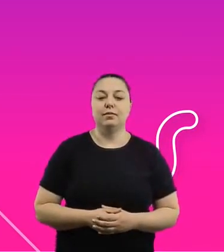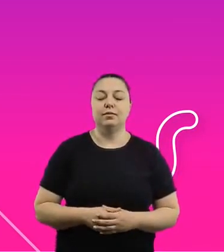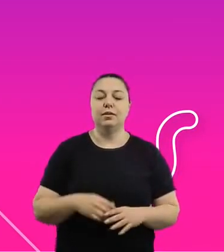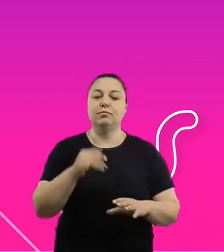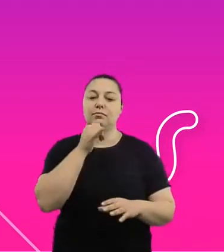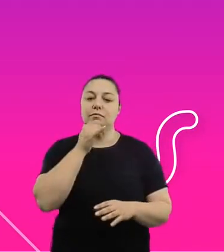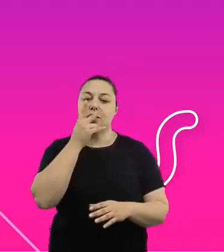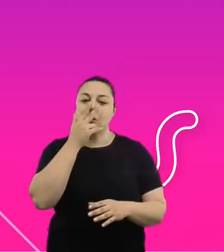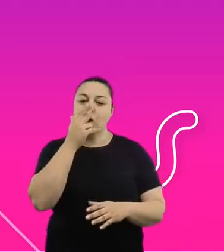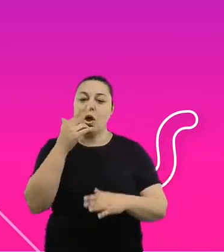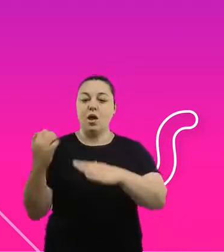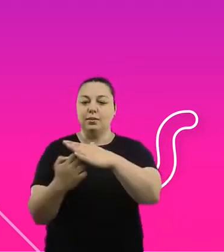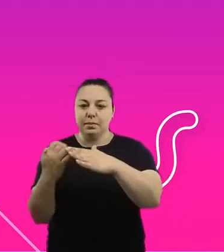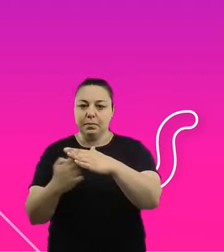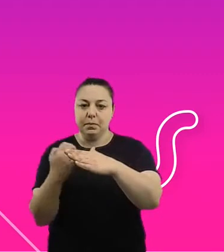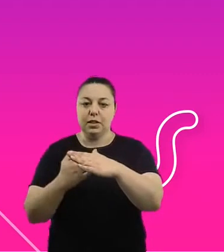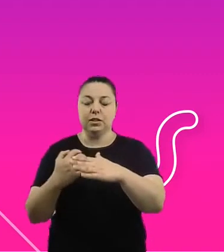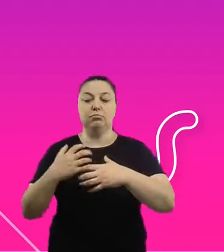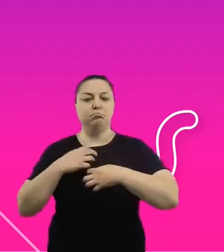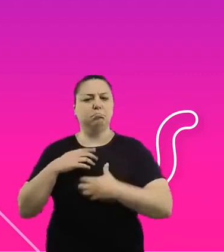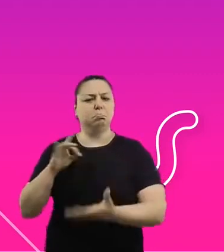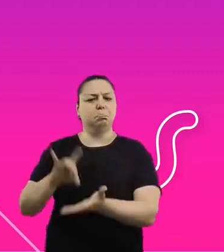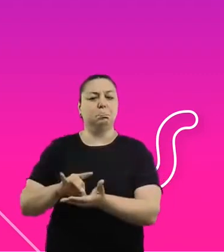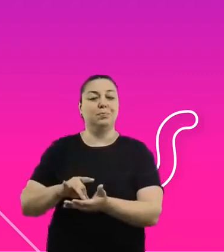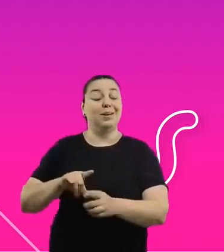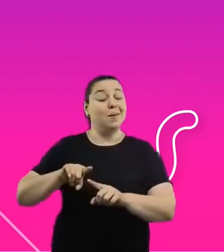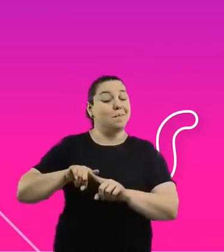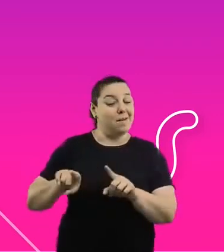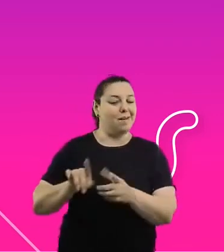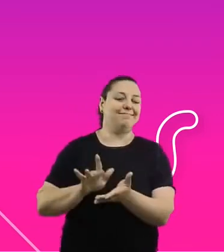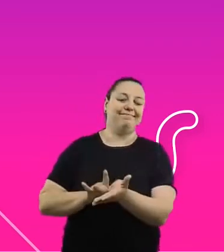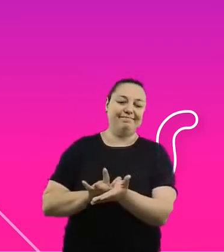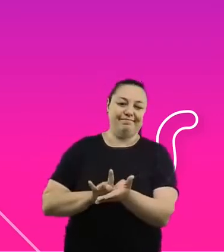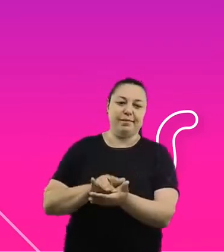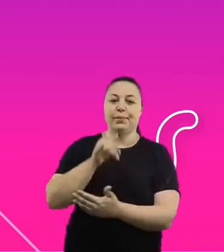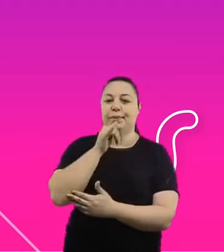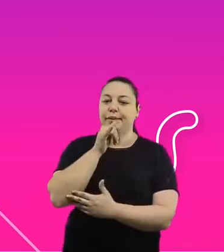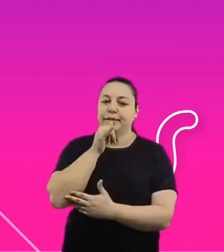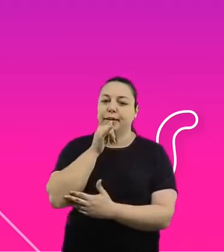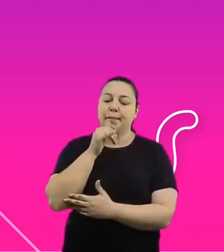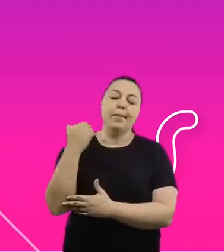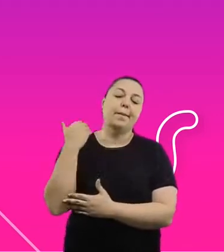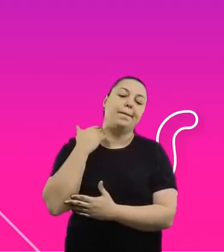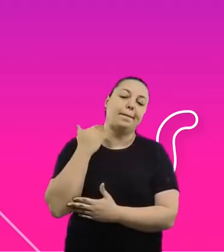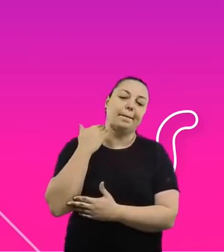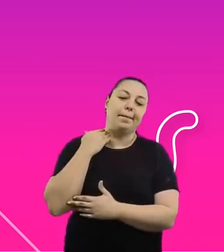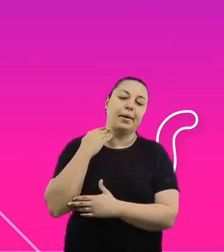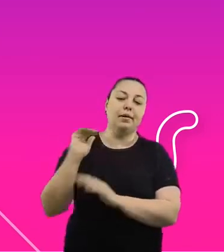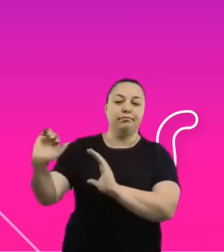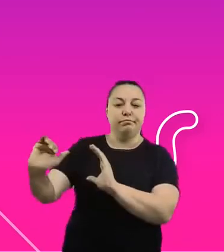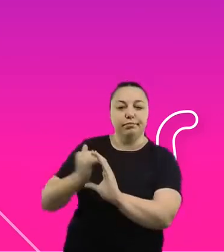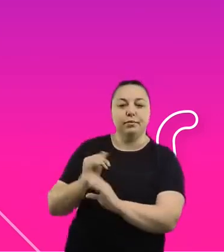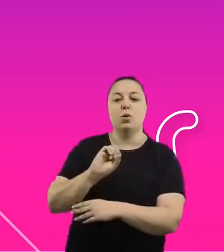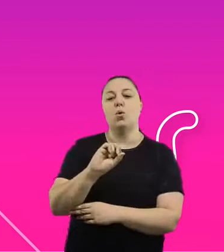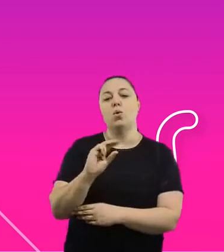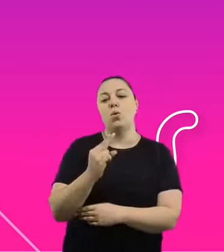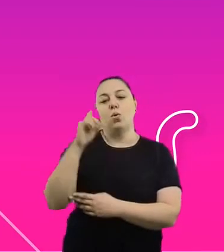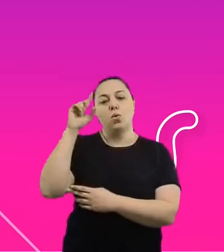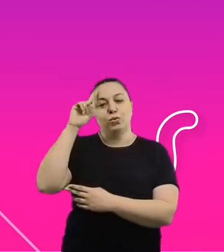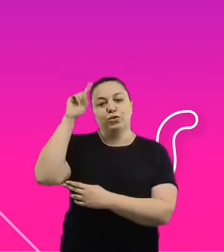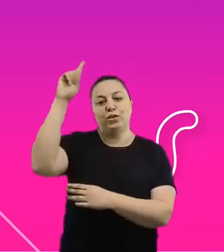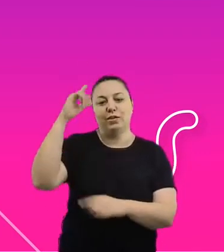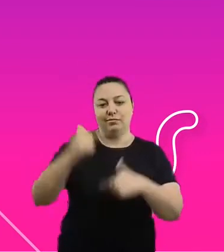você recebeu um e-mail do seu banco ou você recebeu um e-mail do seu chefe no trabalho, né? Na